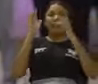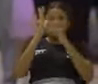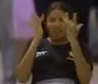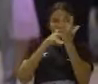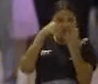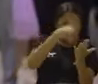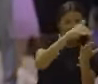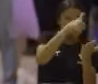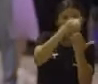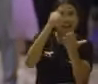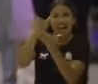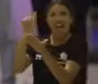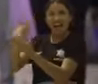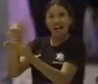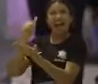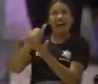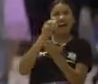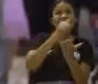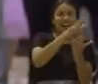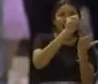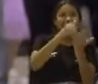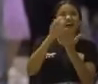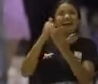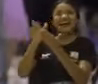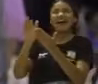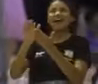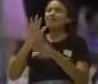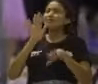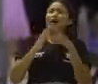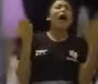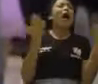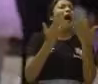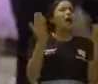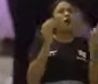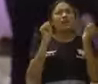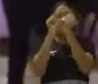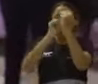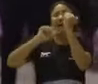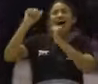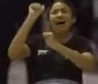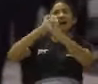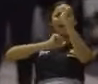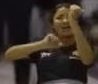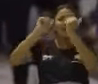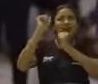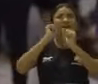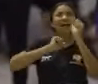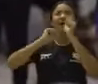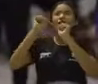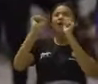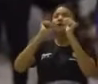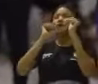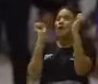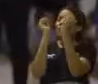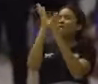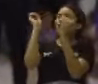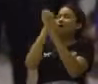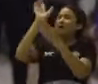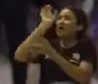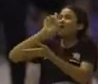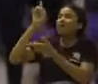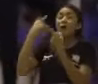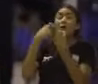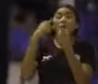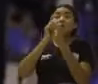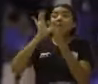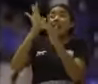de repente você vai dizer um amém, de repente você vai dizer um aleluia, de repente você vai dizer um glória a Deus, porque ele está